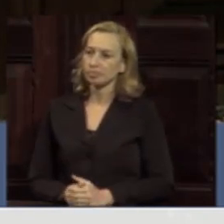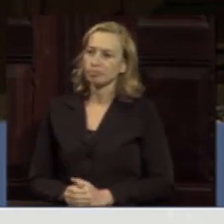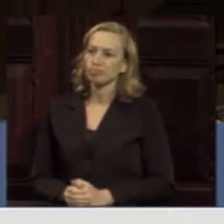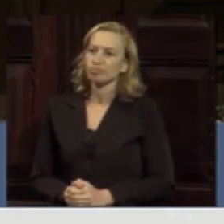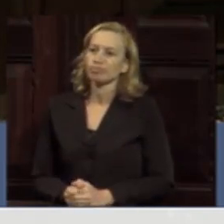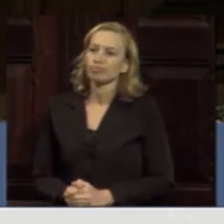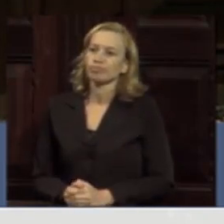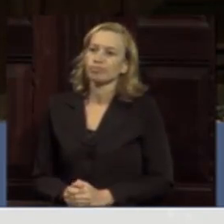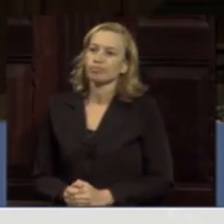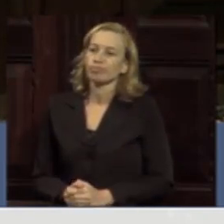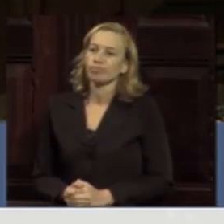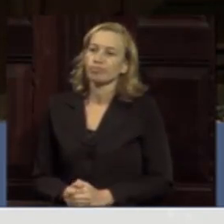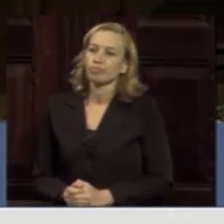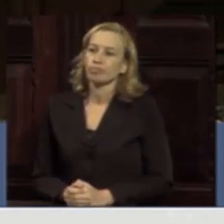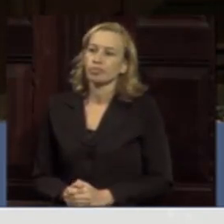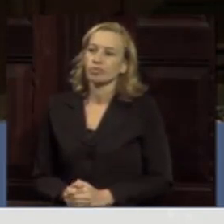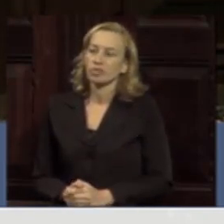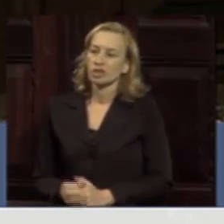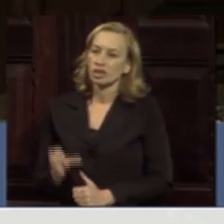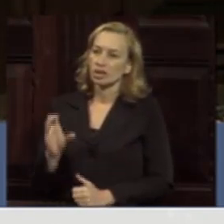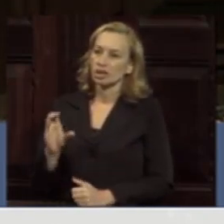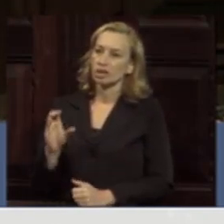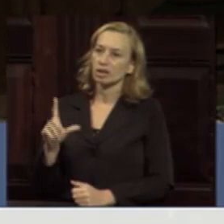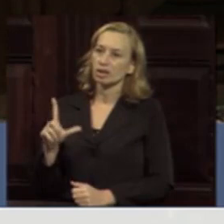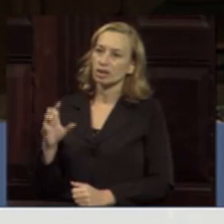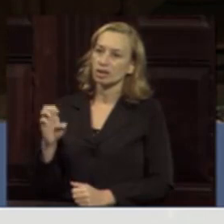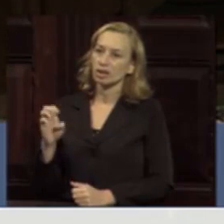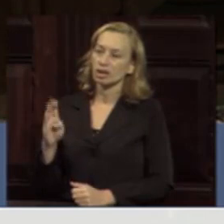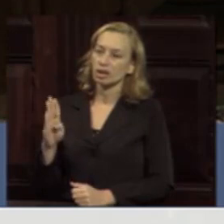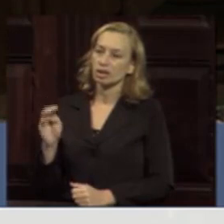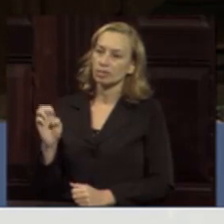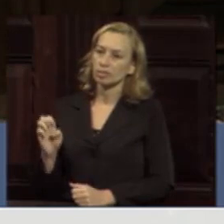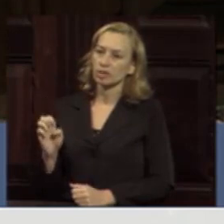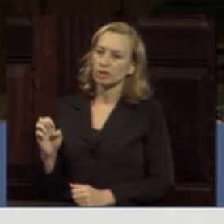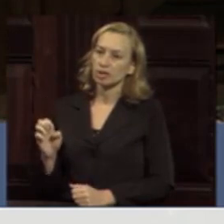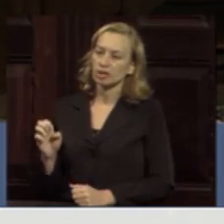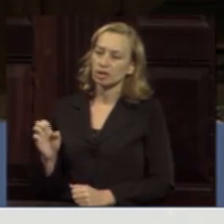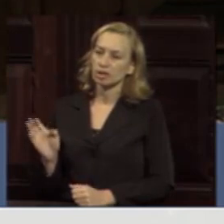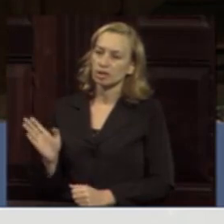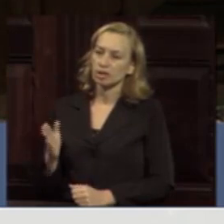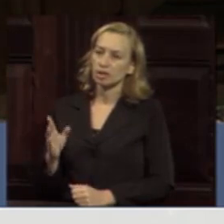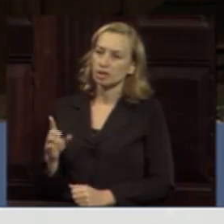encontrar, Kleber Luciano Nascimento, o senhor Kleber Luciano Nascimento,